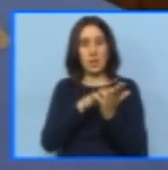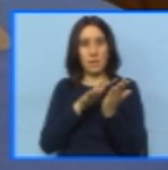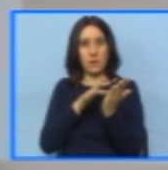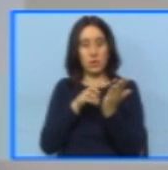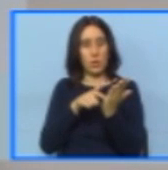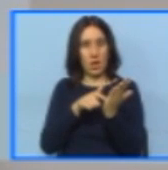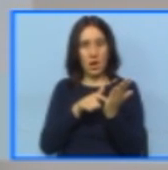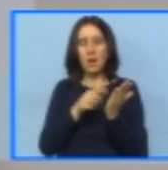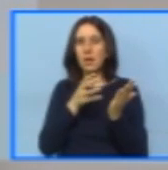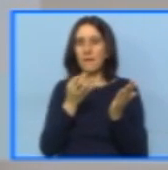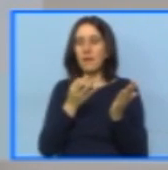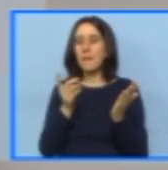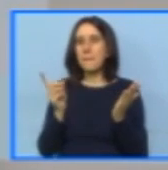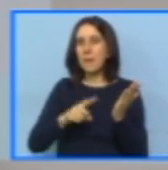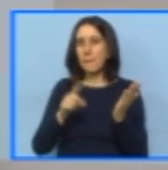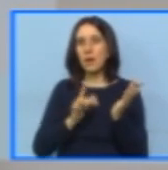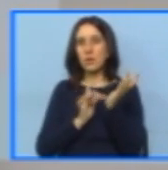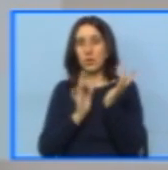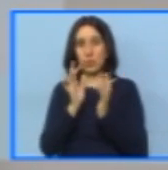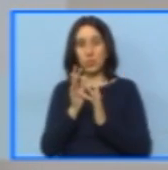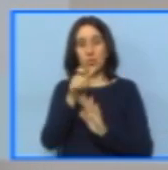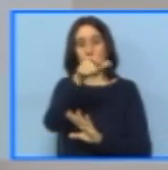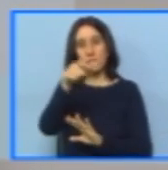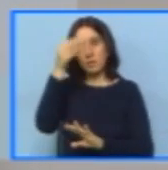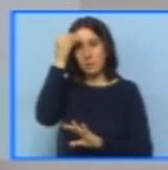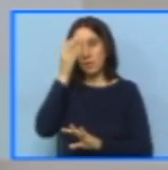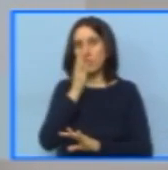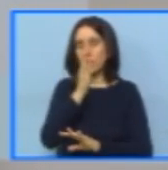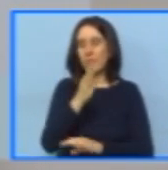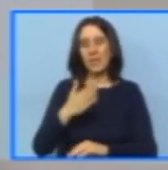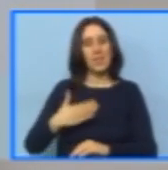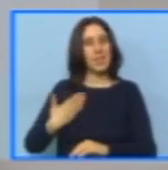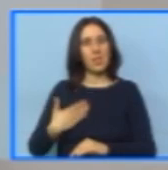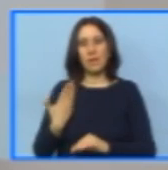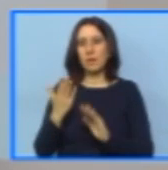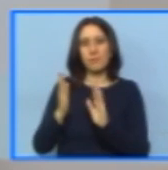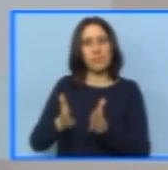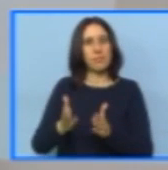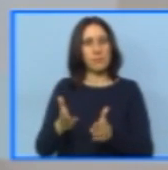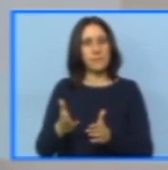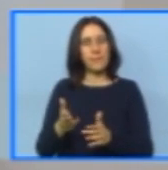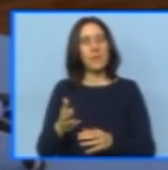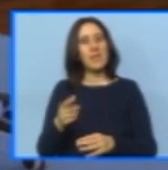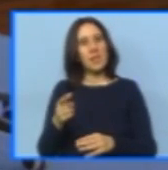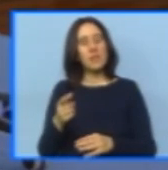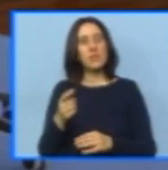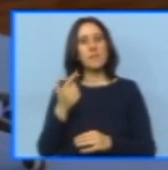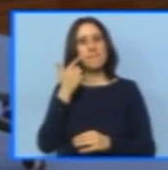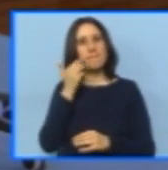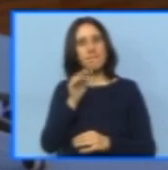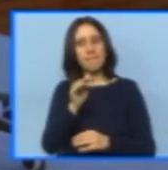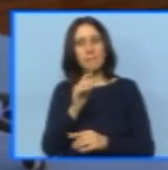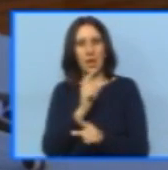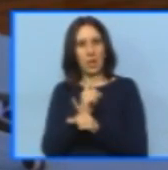precisamente, várias vezes Jesus a dizer aos seus discípulos: não tenham medo. E acho que esta interpelação continua